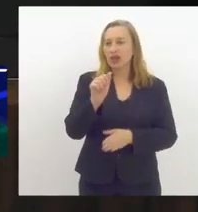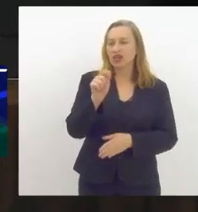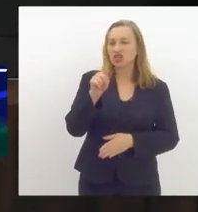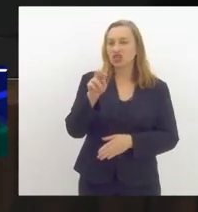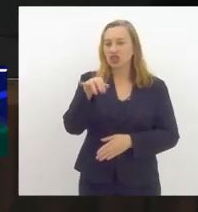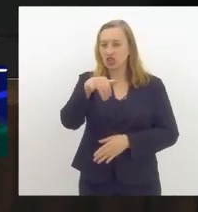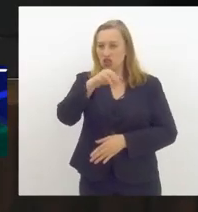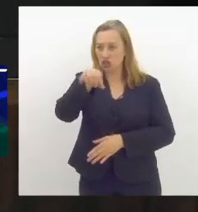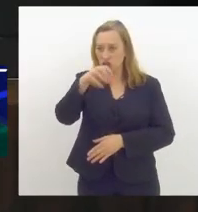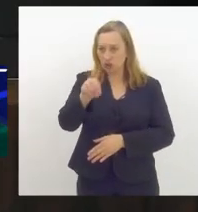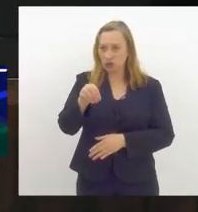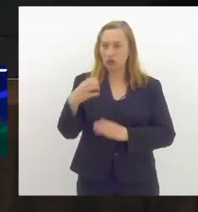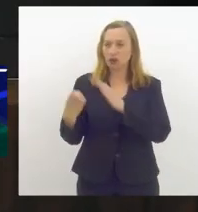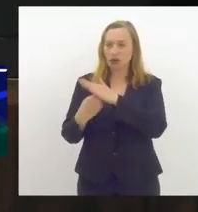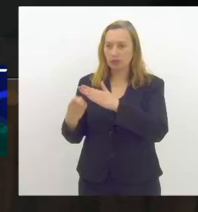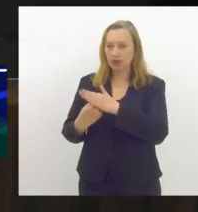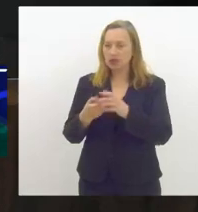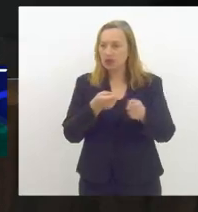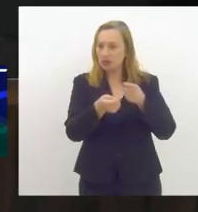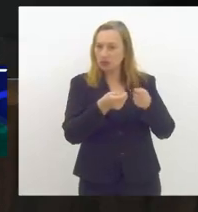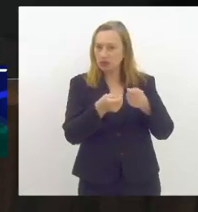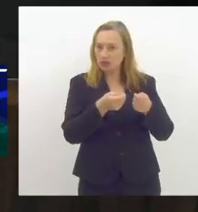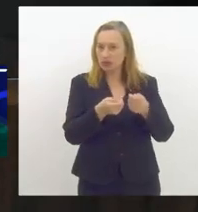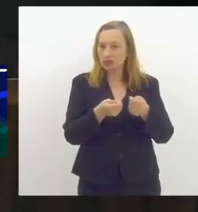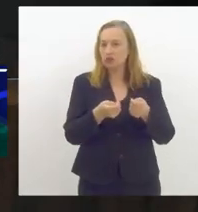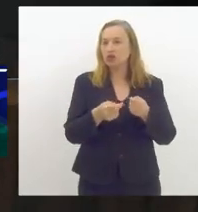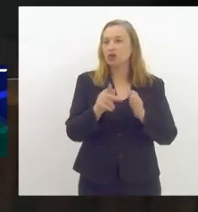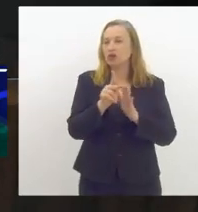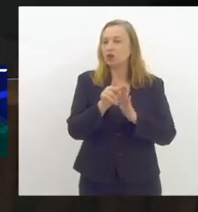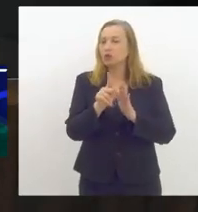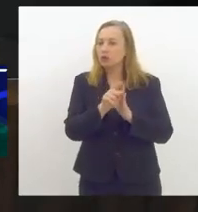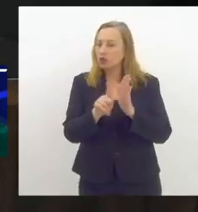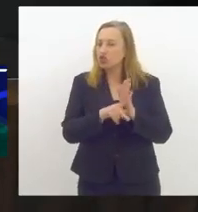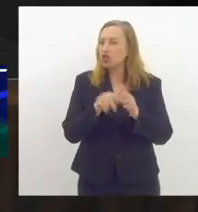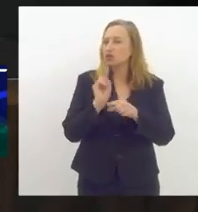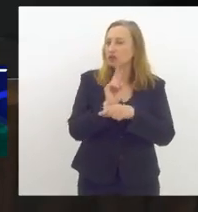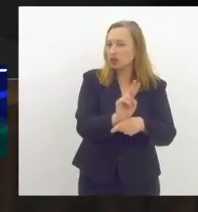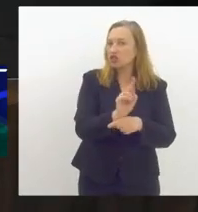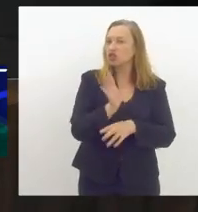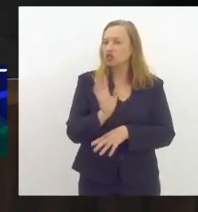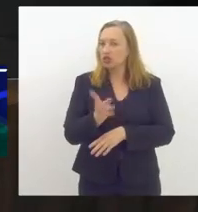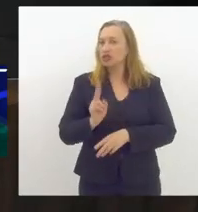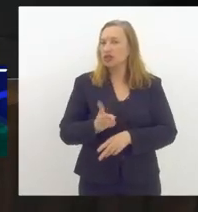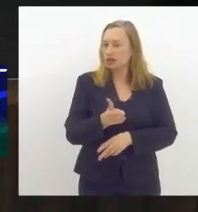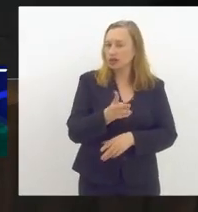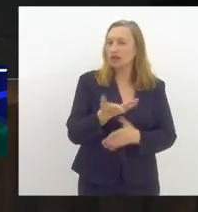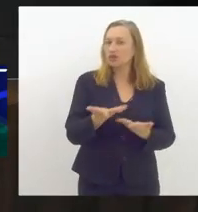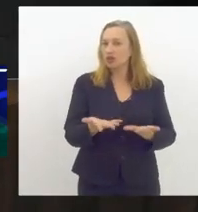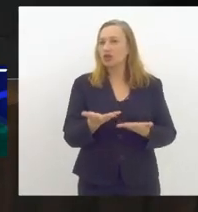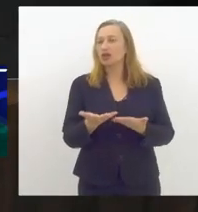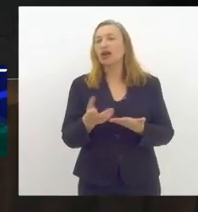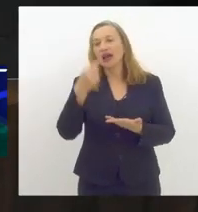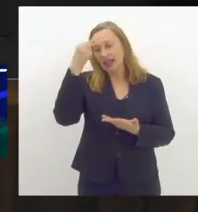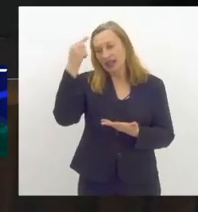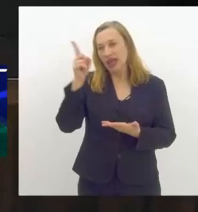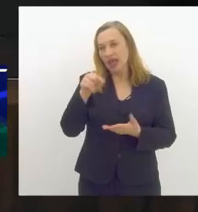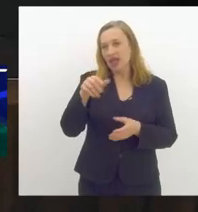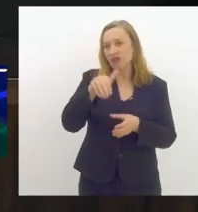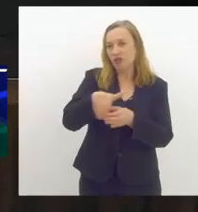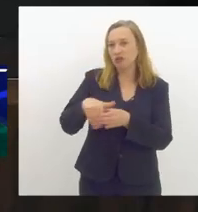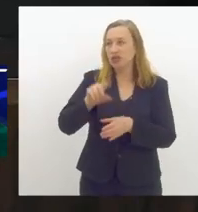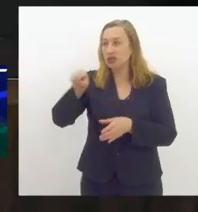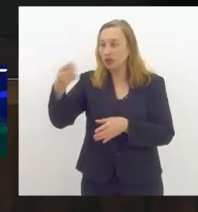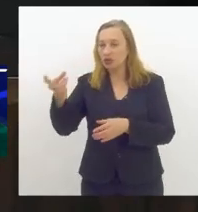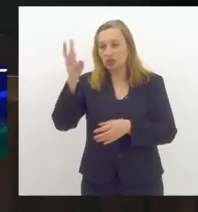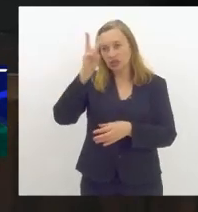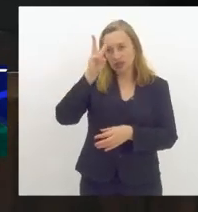Rio para tratar da regulamentação do projeto do empréstimo já tá bem encaminhada já tem uma minuta uma ideia voltarmos na